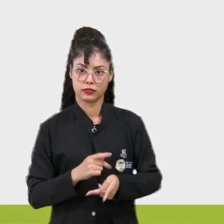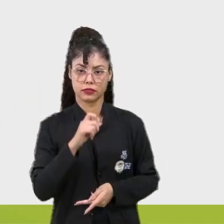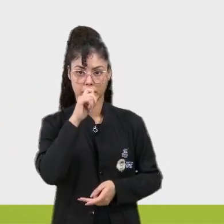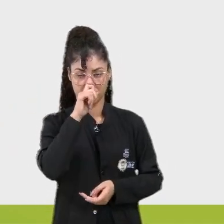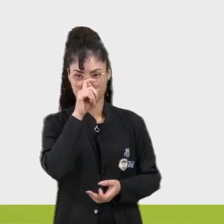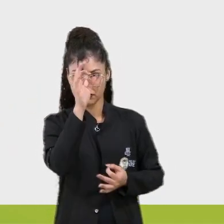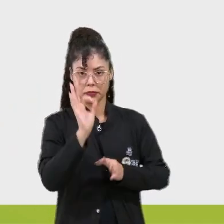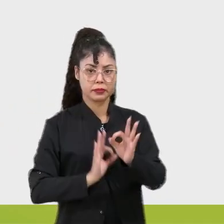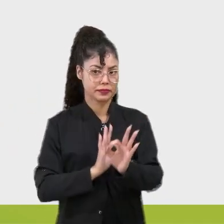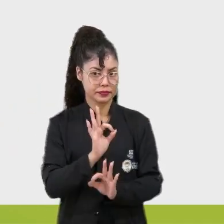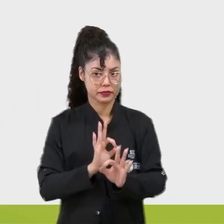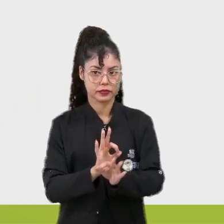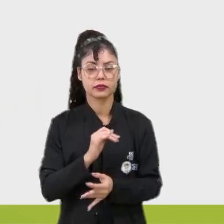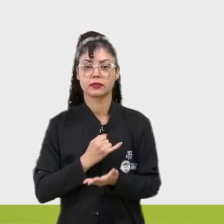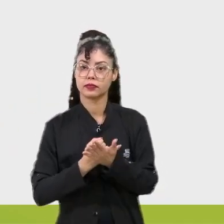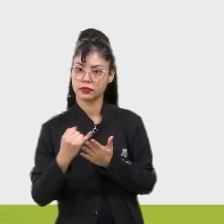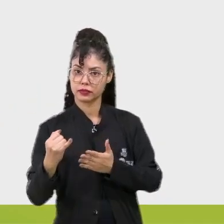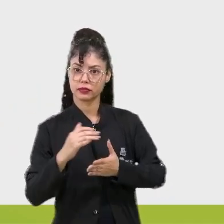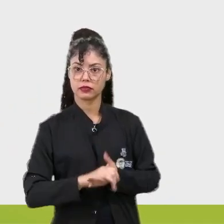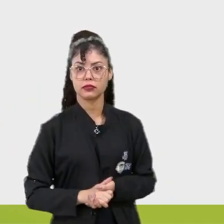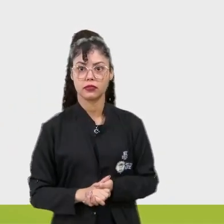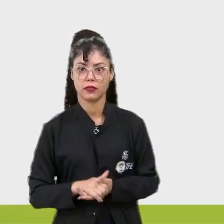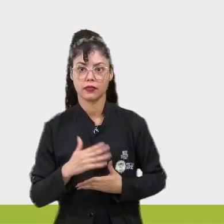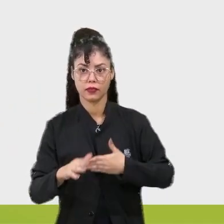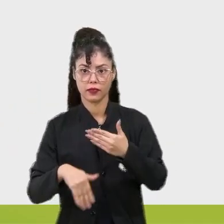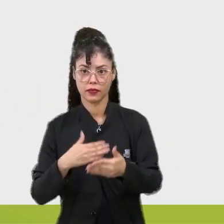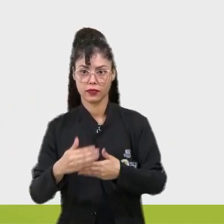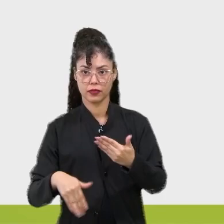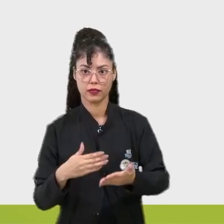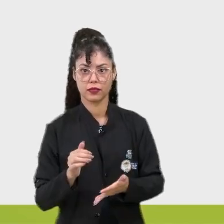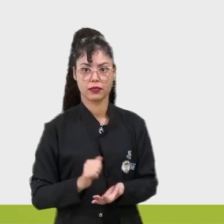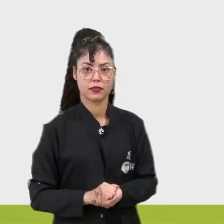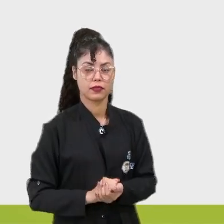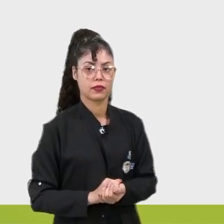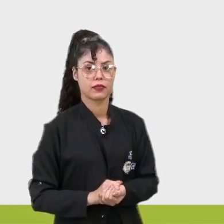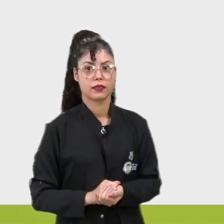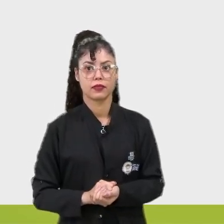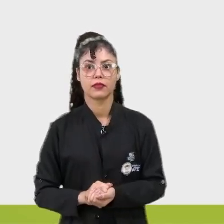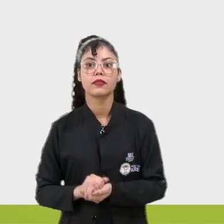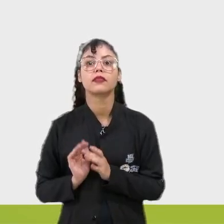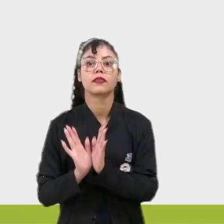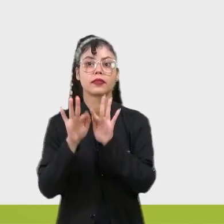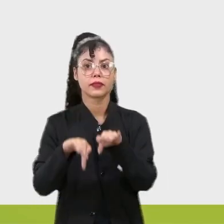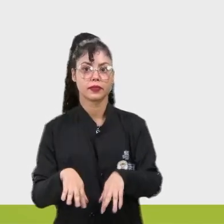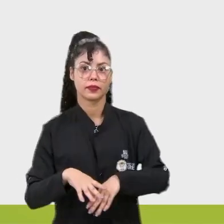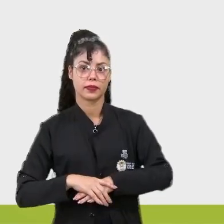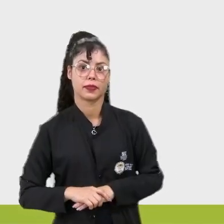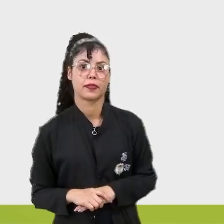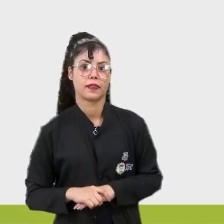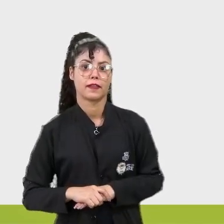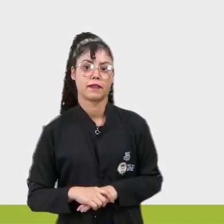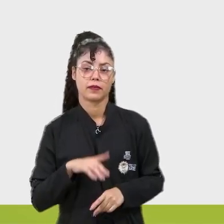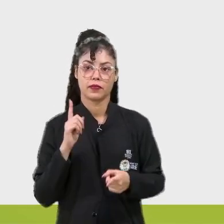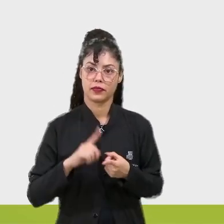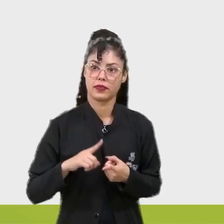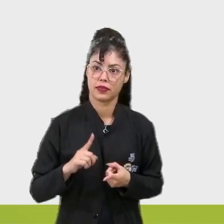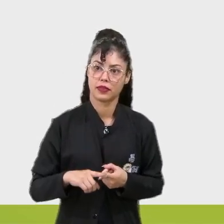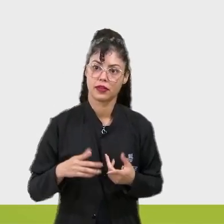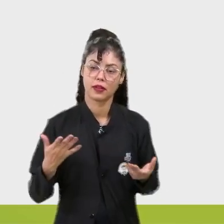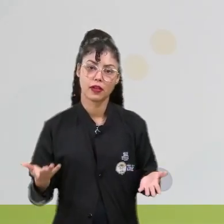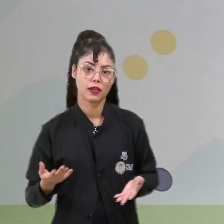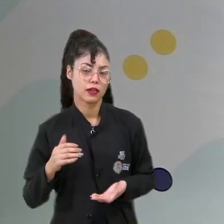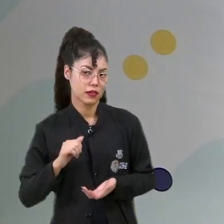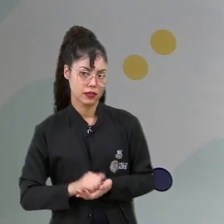lindo, maravilhoso, né? Introdução, desenvolvimento e como que termina a conclusão. Por que coloquei